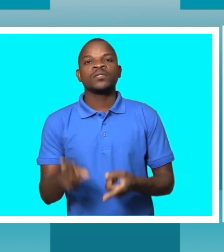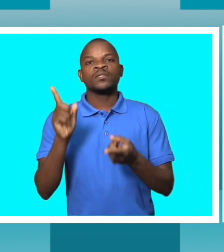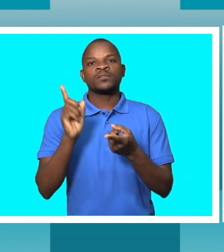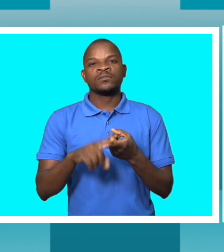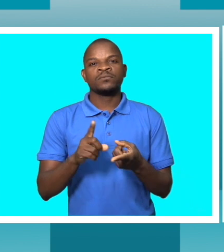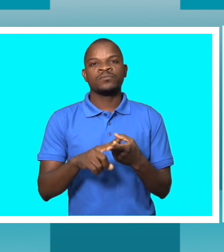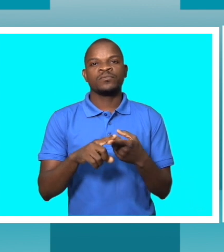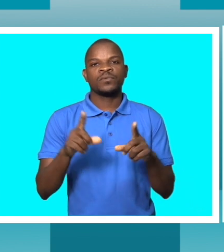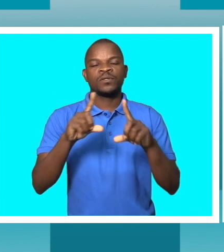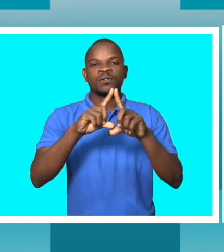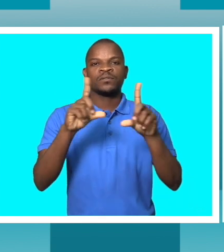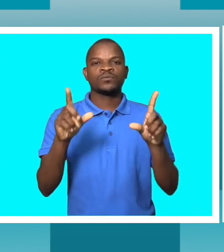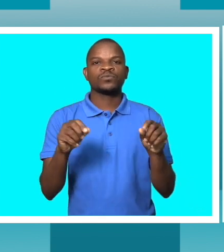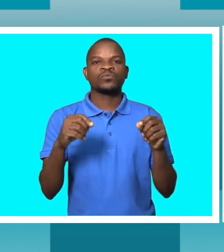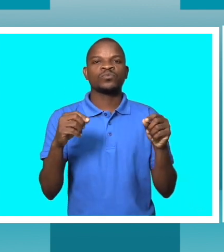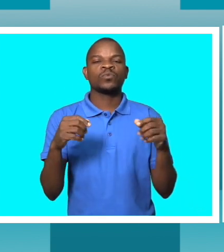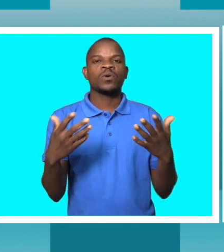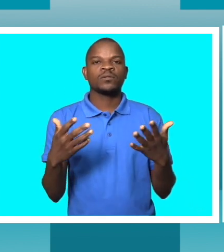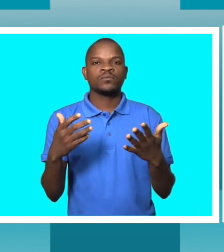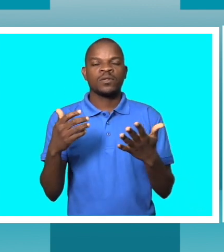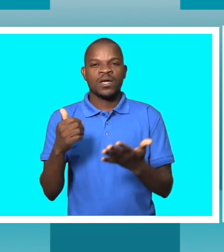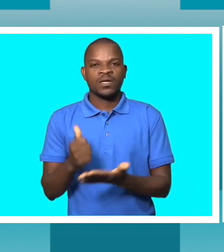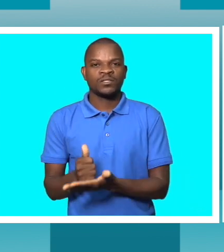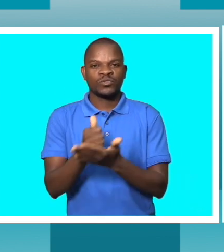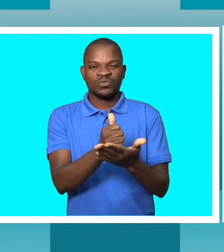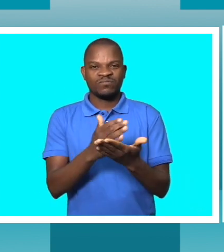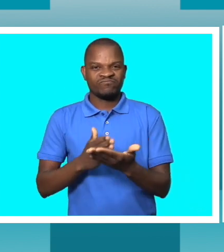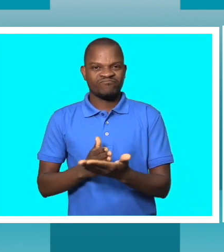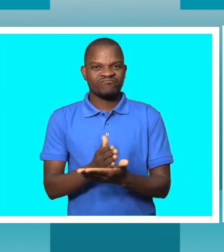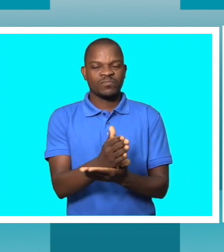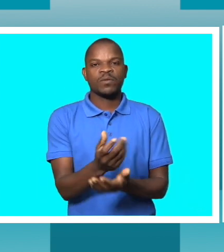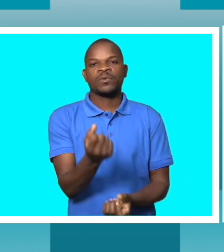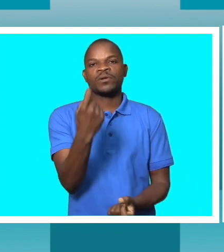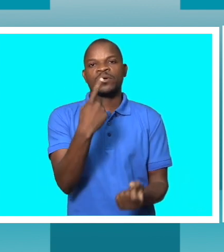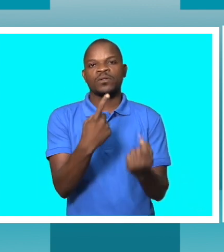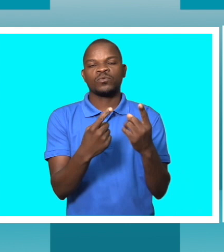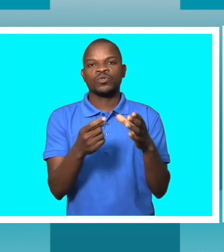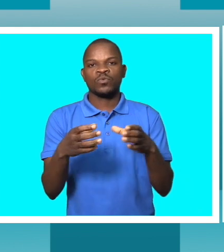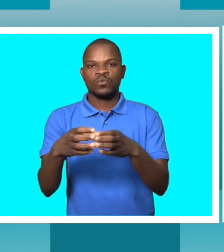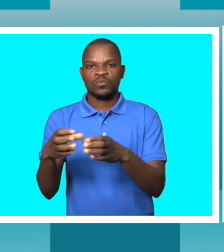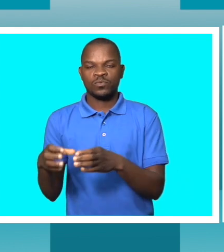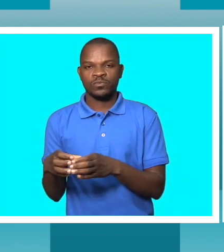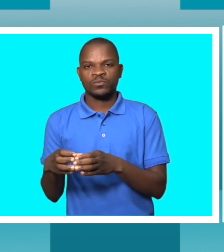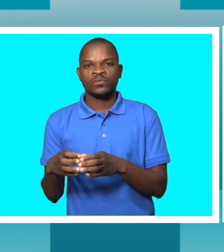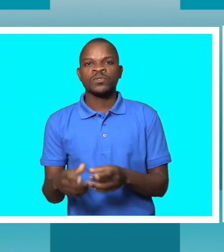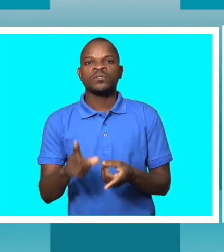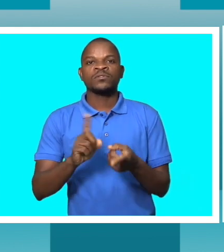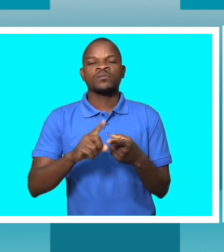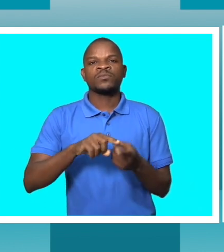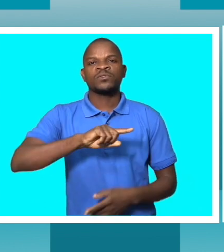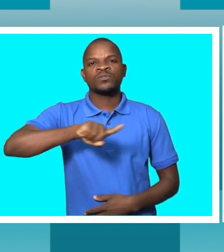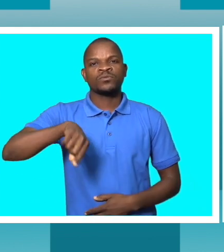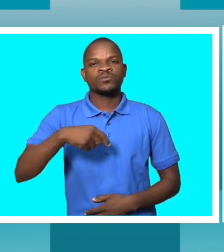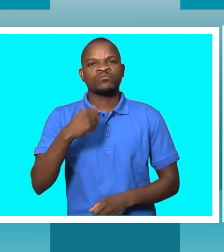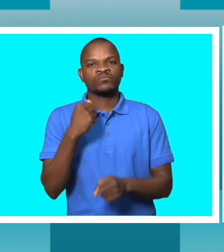também em termos de assistência direta para alguns grupos. Trabalhamos